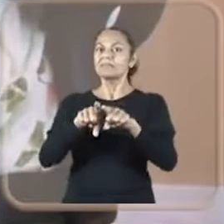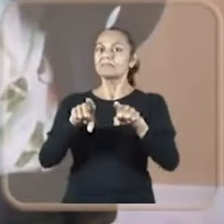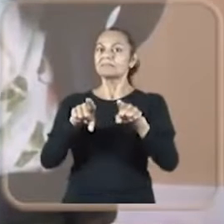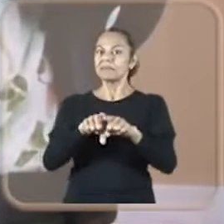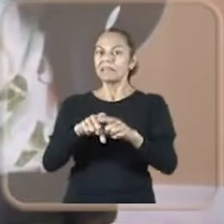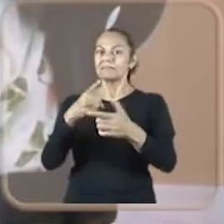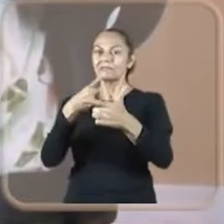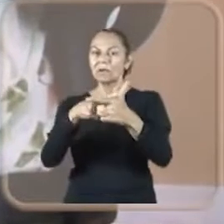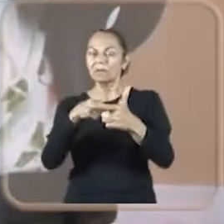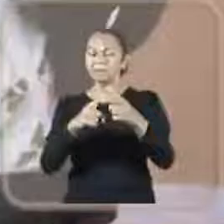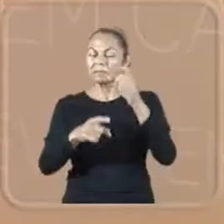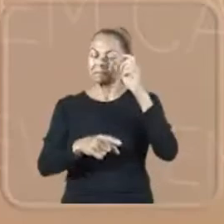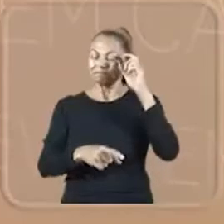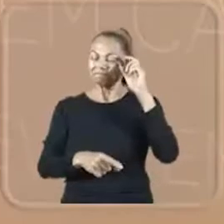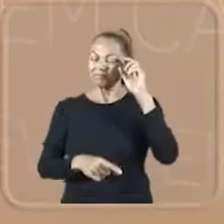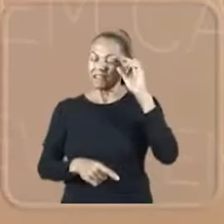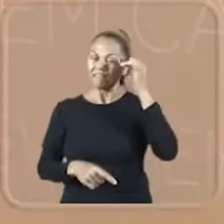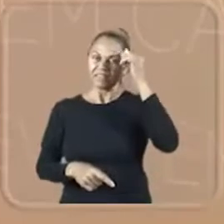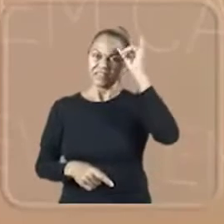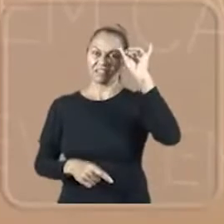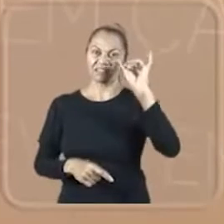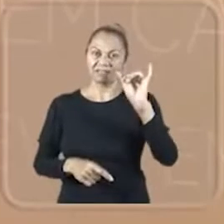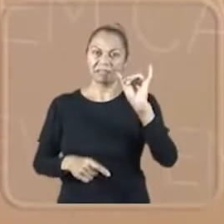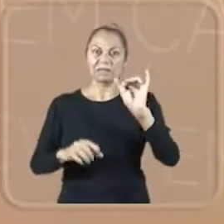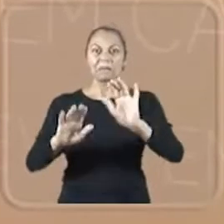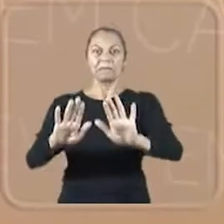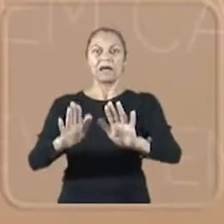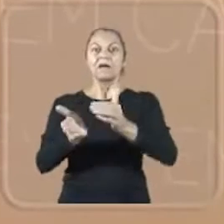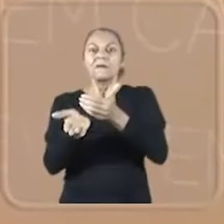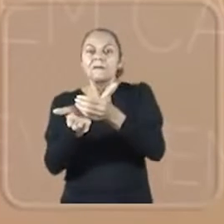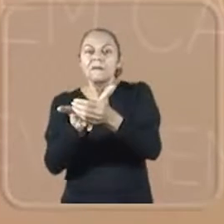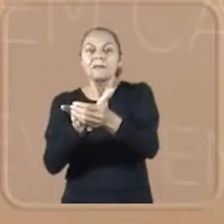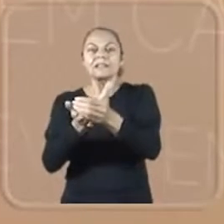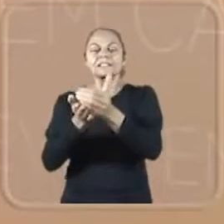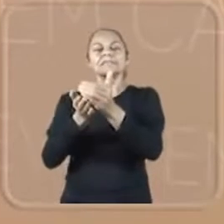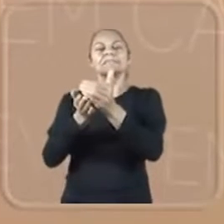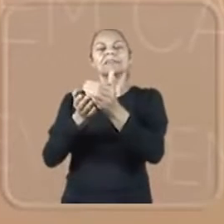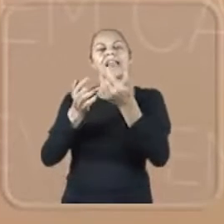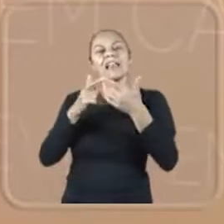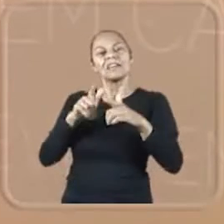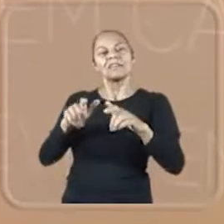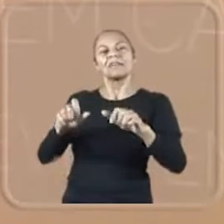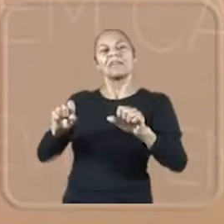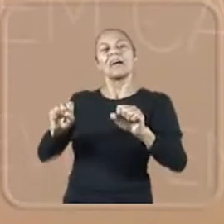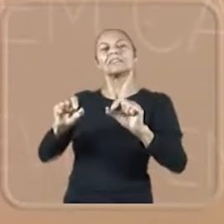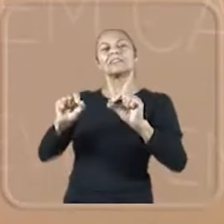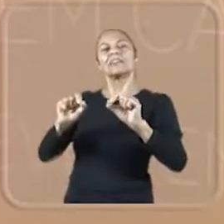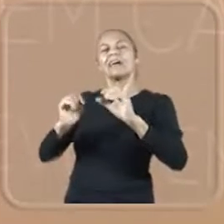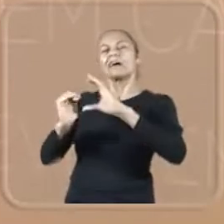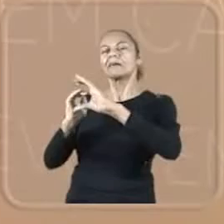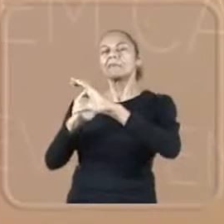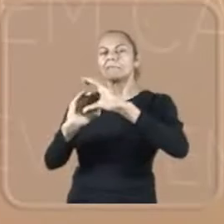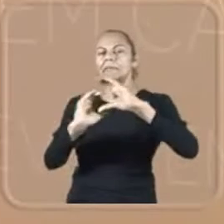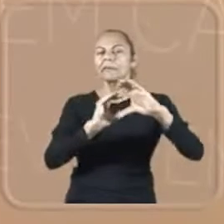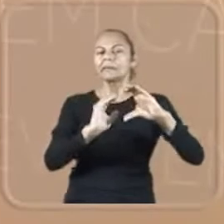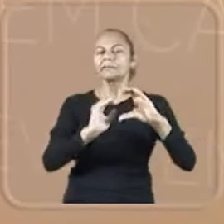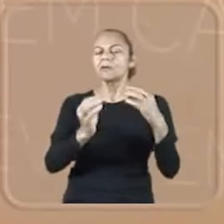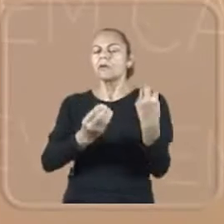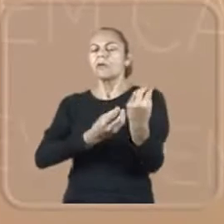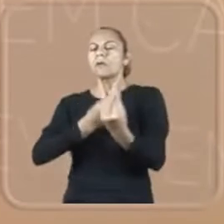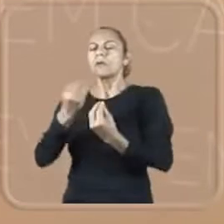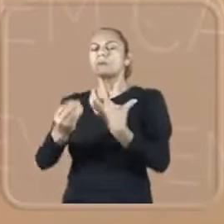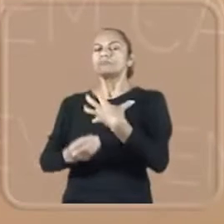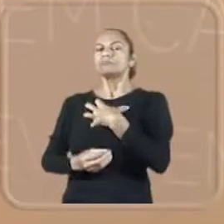tudo parte da linguagem, né? A linguagem é o que nos une no mundo todo. Tudo parte da linguagem, como falar